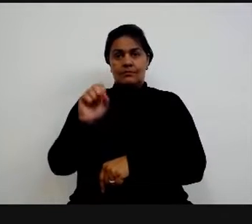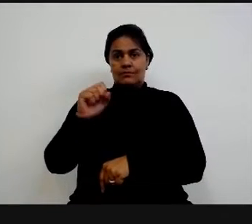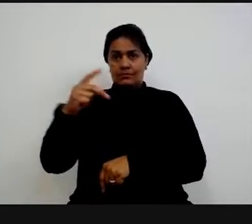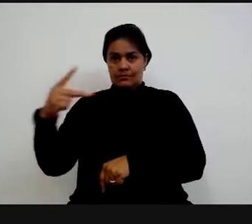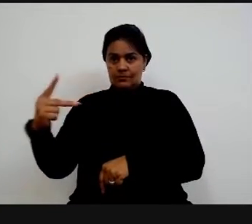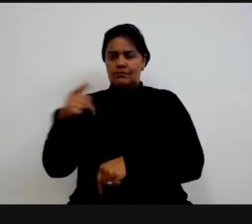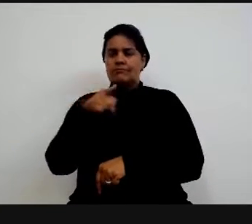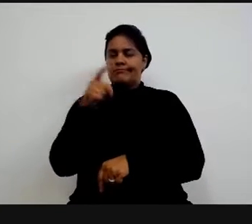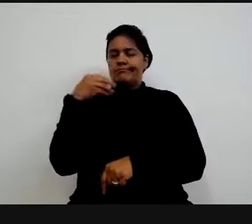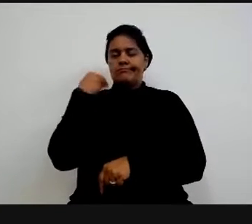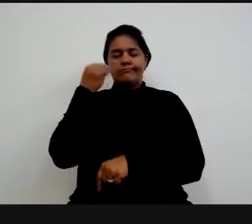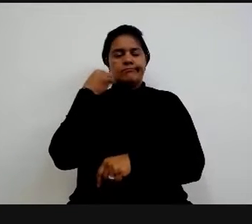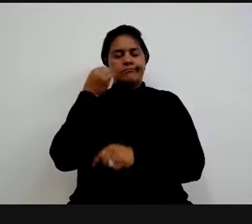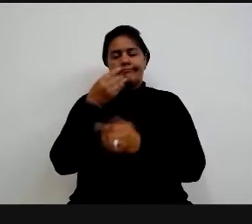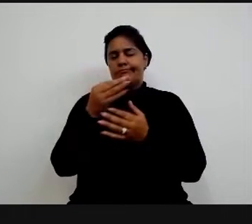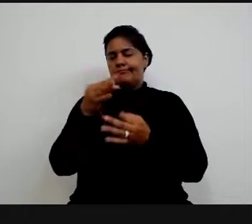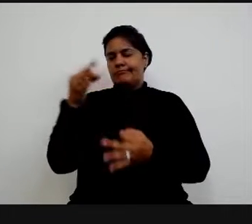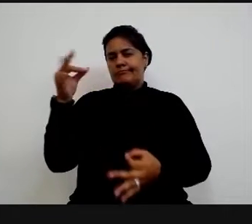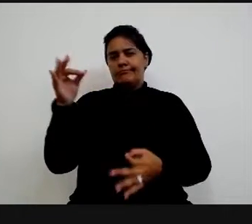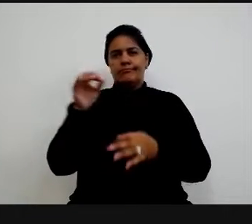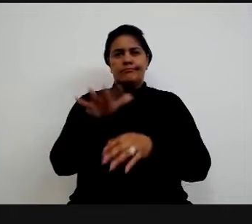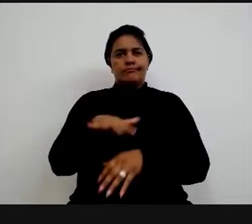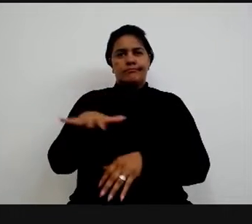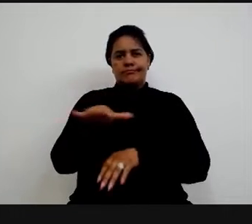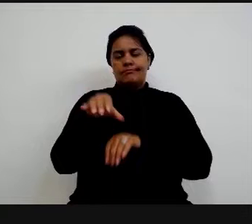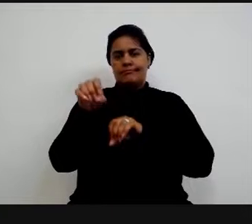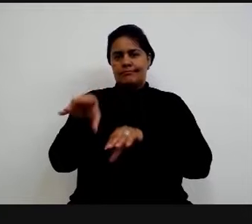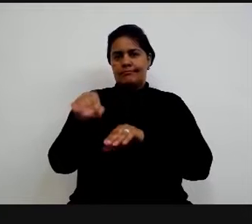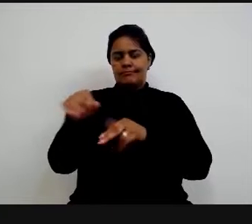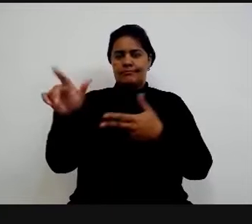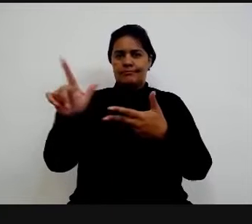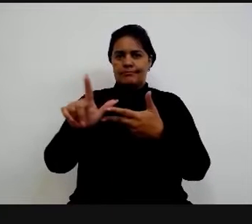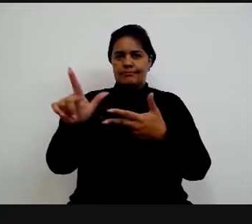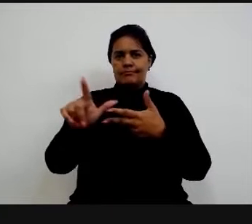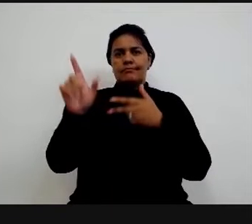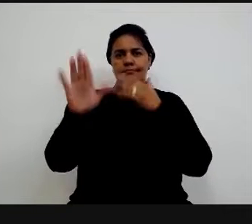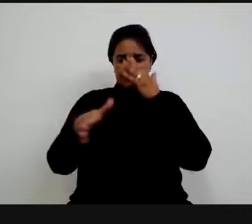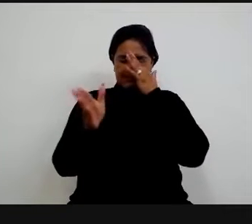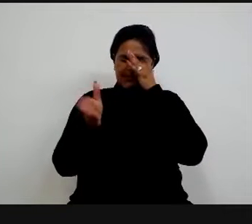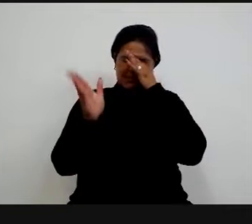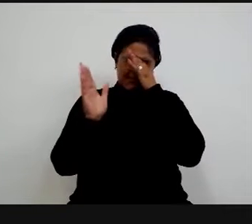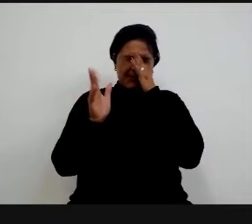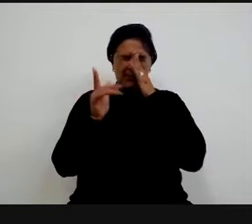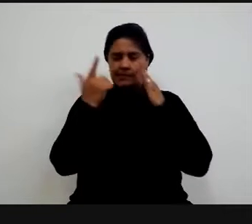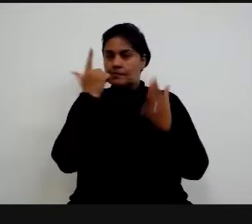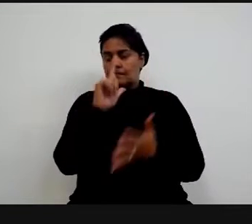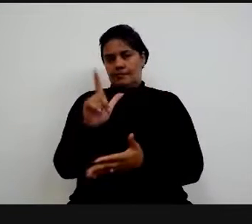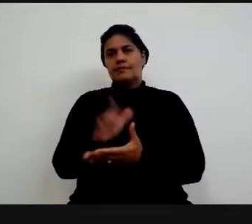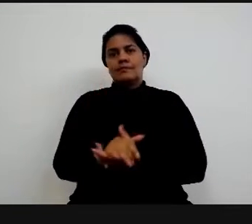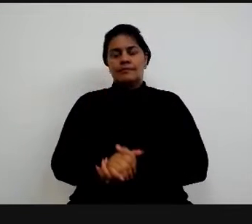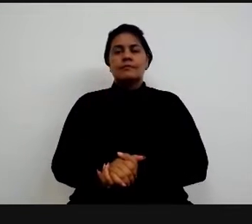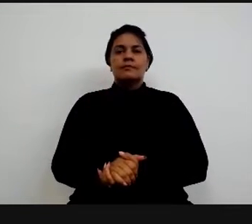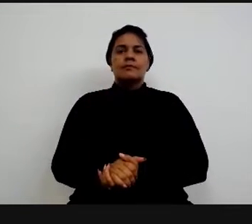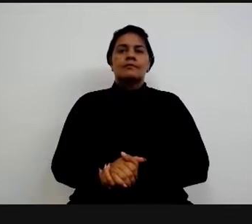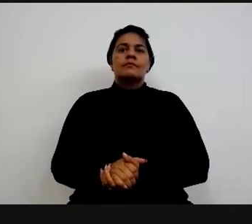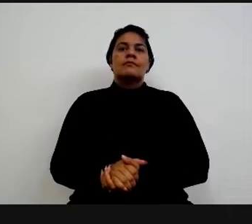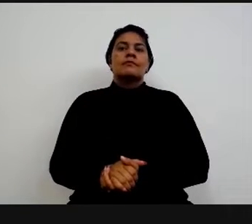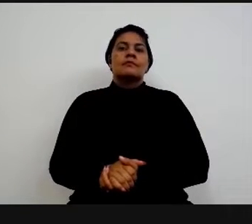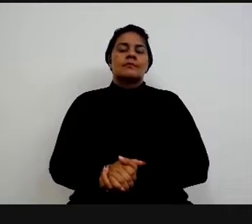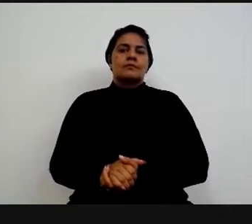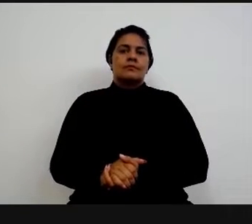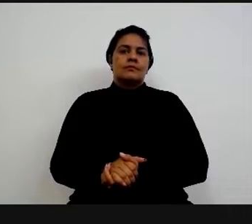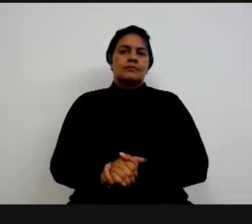uma larga experiência na educação no legislativo, aí, figura muito atuante na área, e muito lembrada